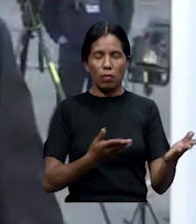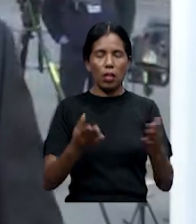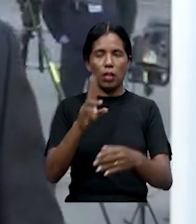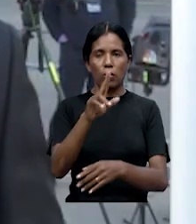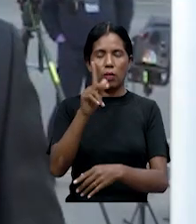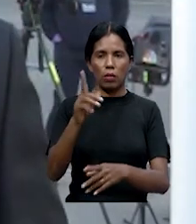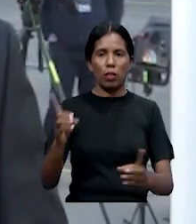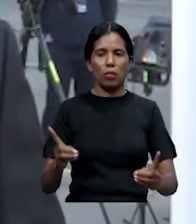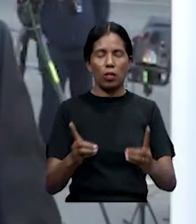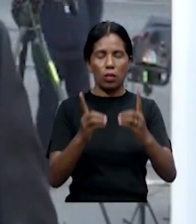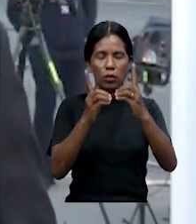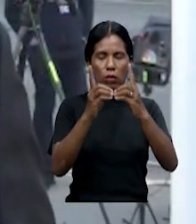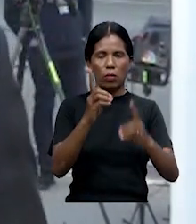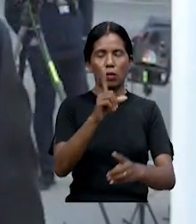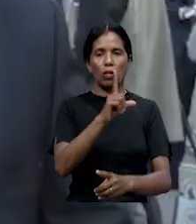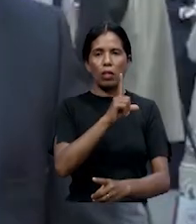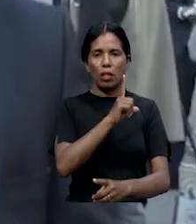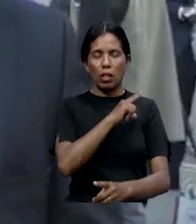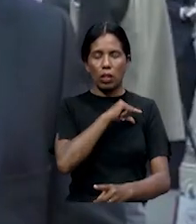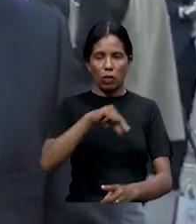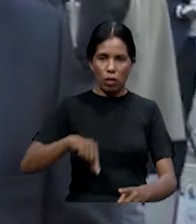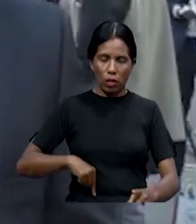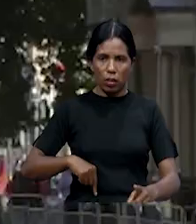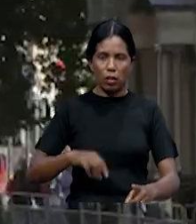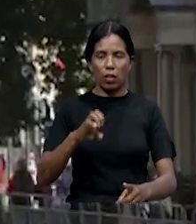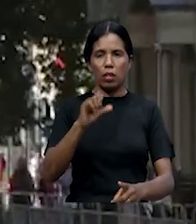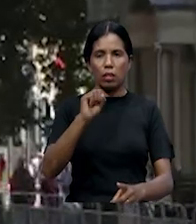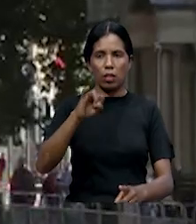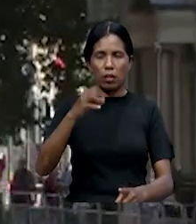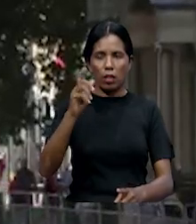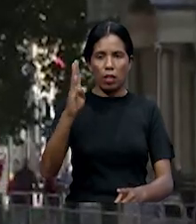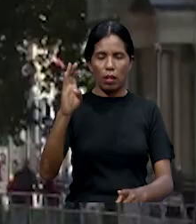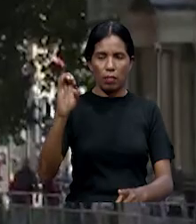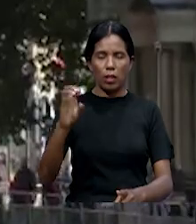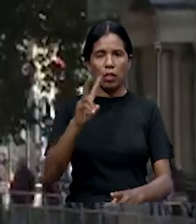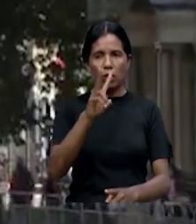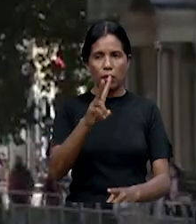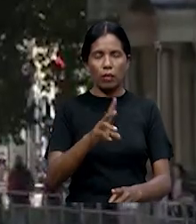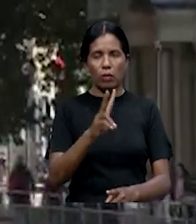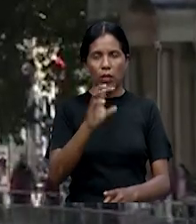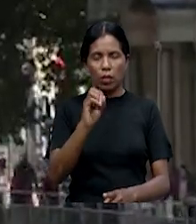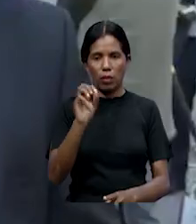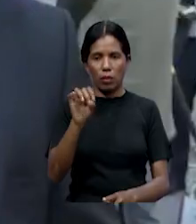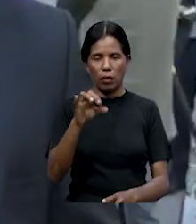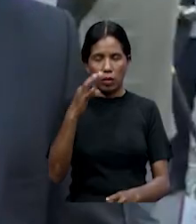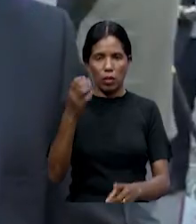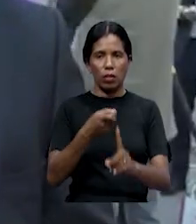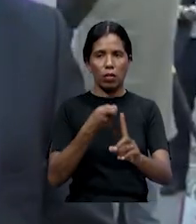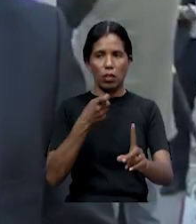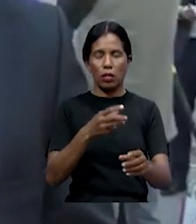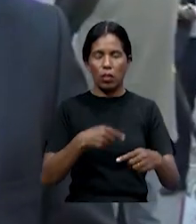Açoro Rainha Elizabeth II. E yeah, 2019 sim, convite o Rainha Elizabeth